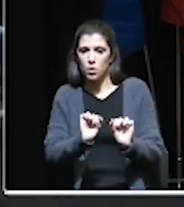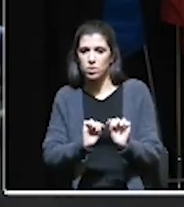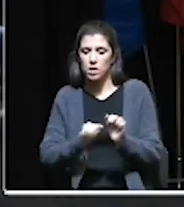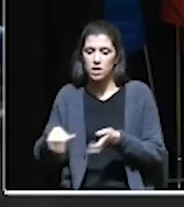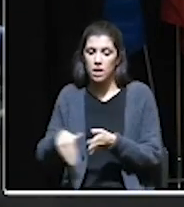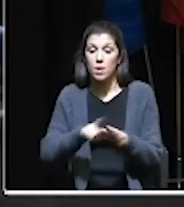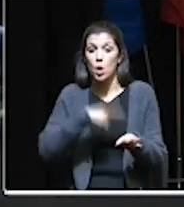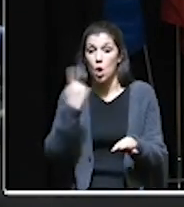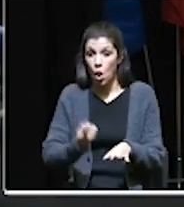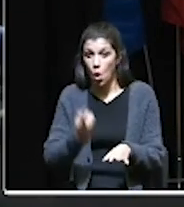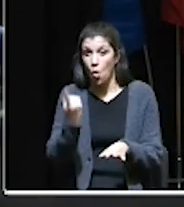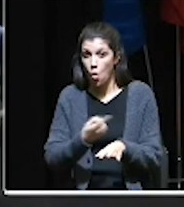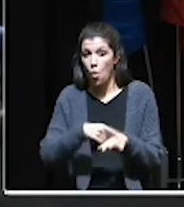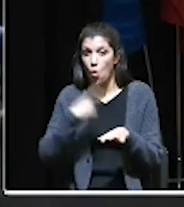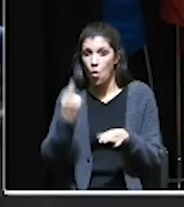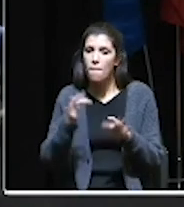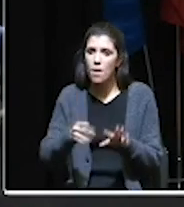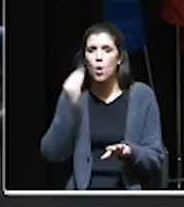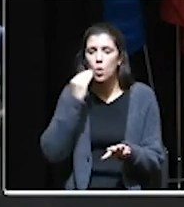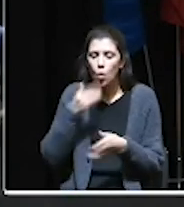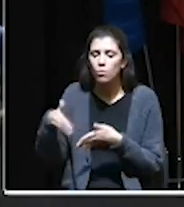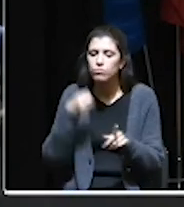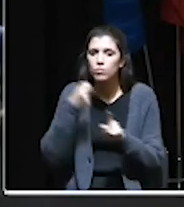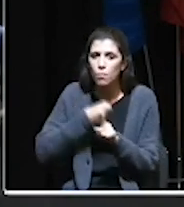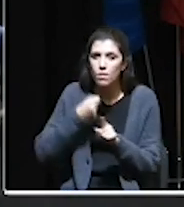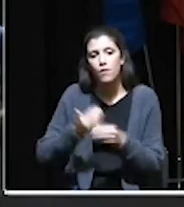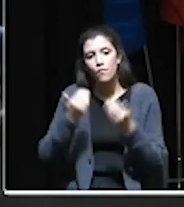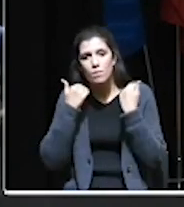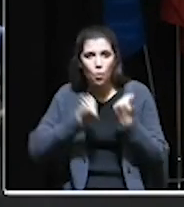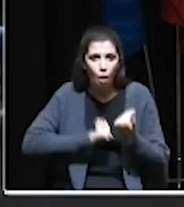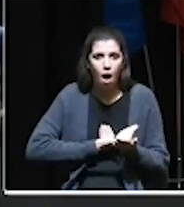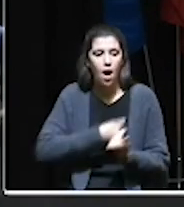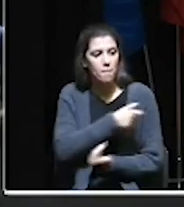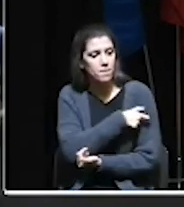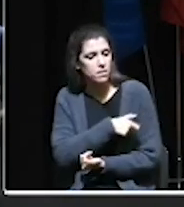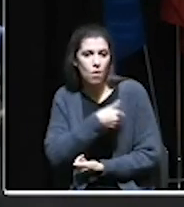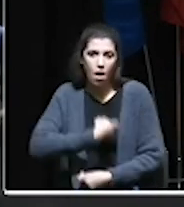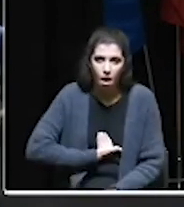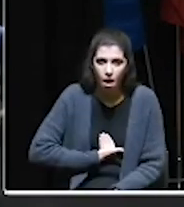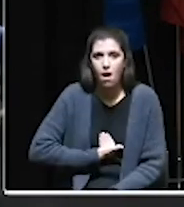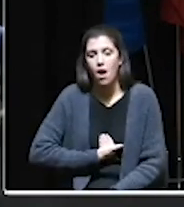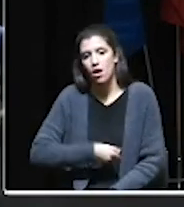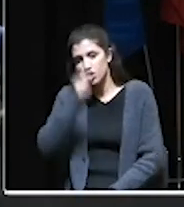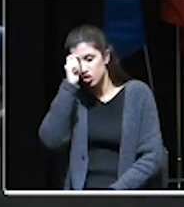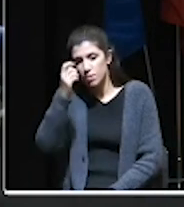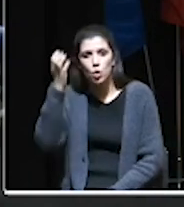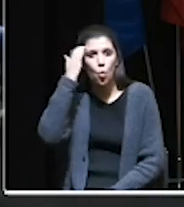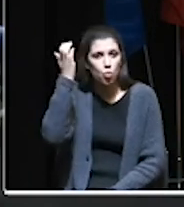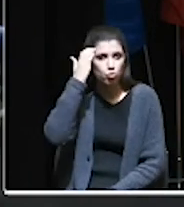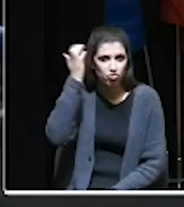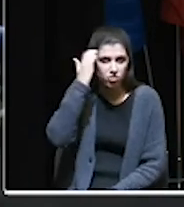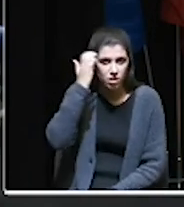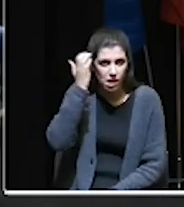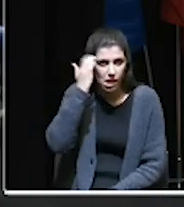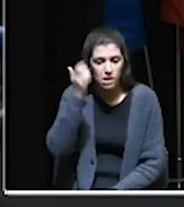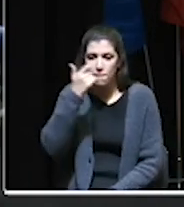só é possível combatê-lo através da informação, através da representatividade, através do respeito e da consciência que